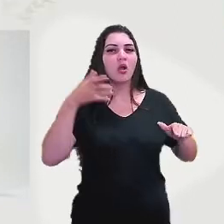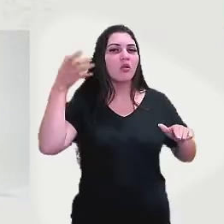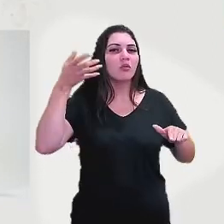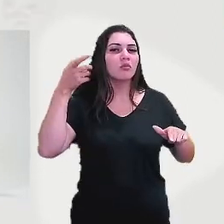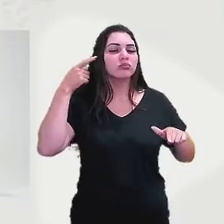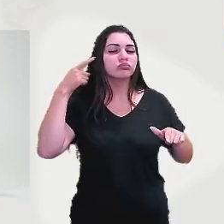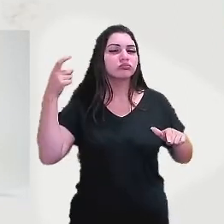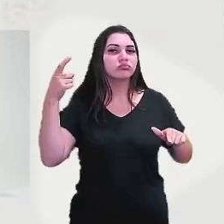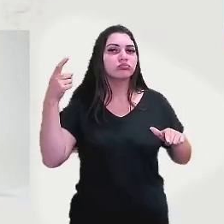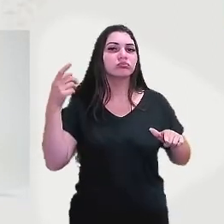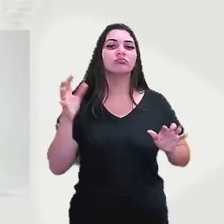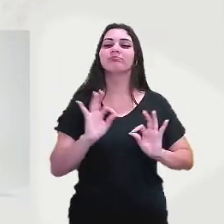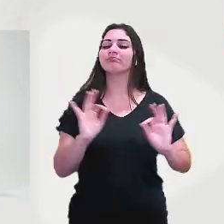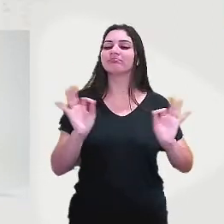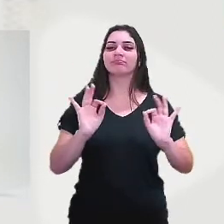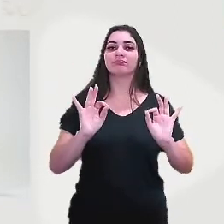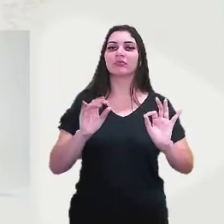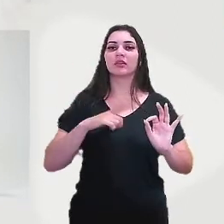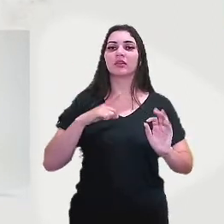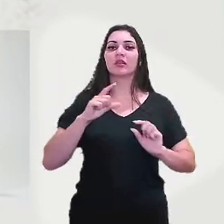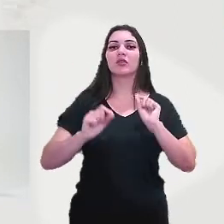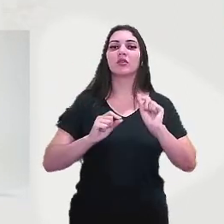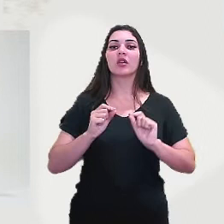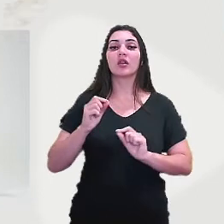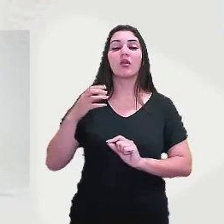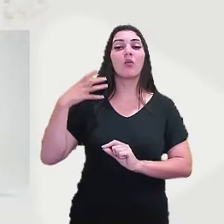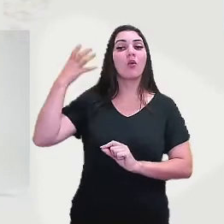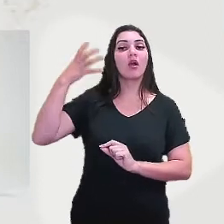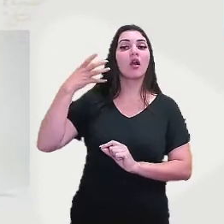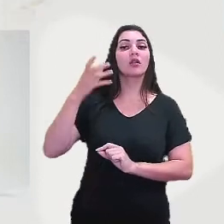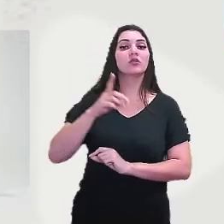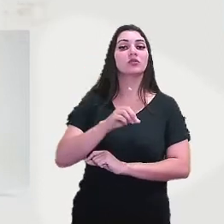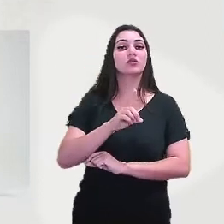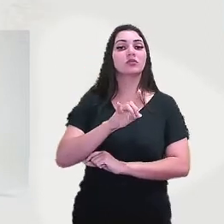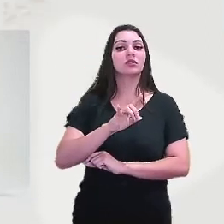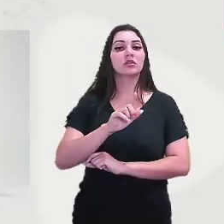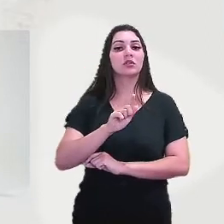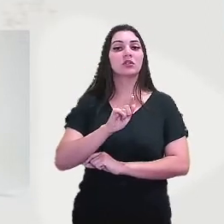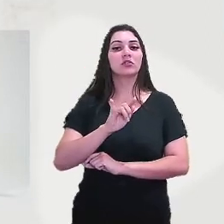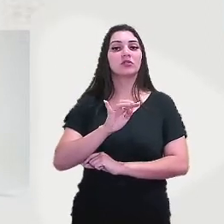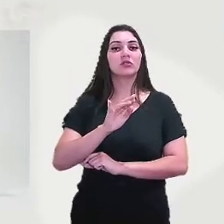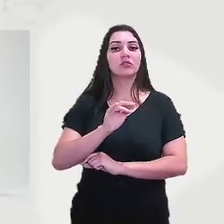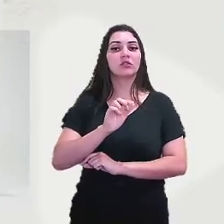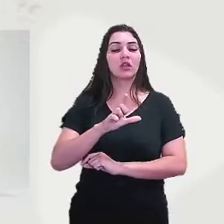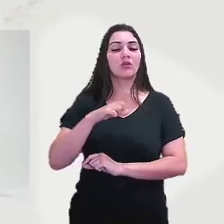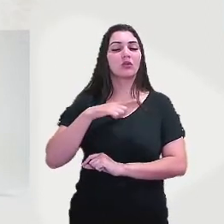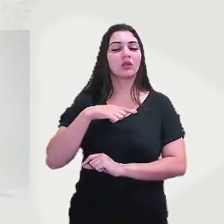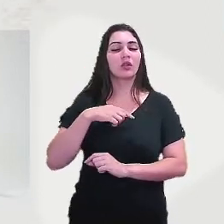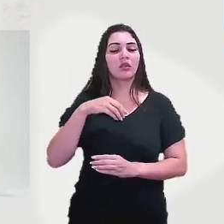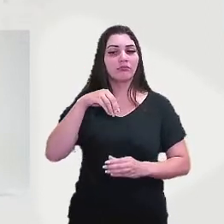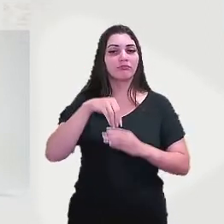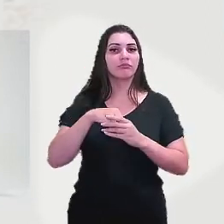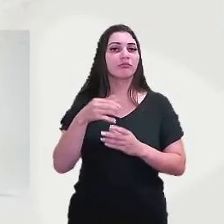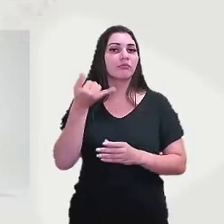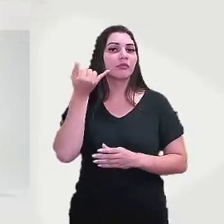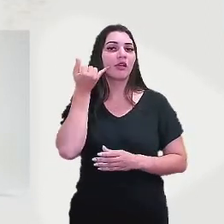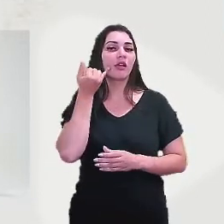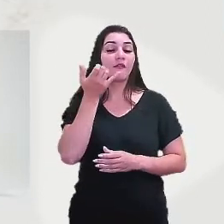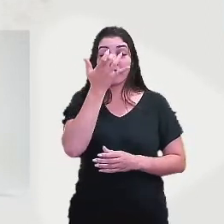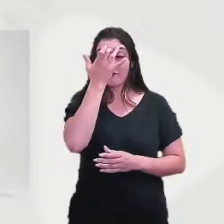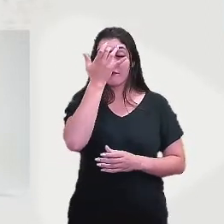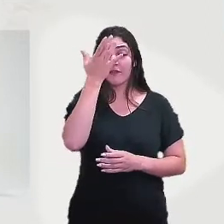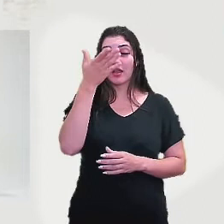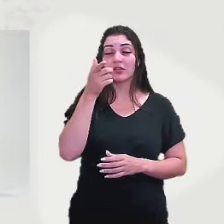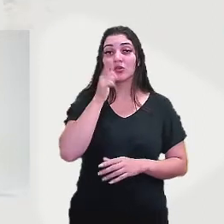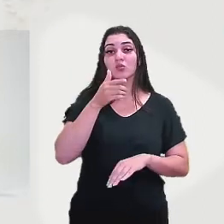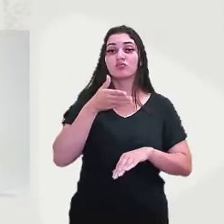Não. A gente usa o quê? Os rádios digitais, os que vêm geralmente no celular. É o modo mais fácil que a gente tem de acesso, é o modo que as pessoas